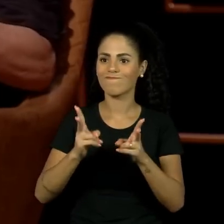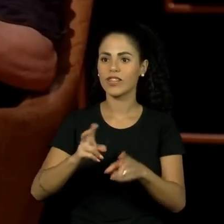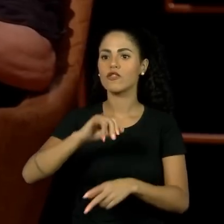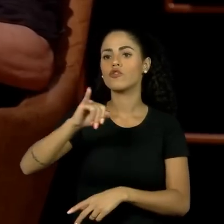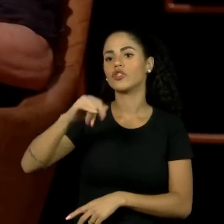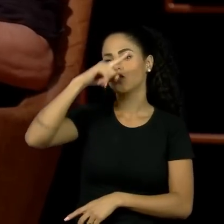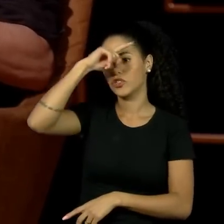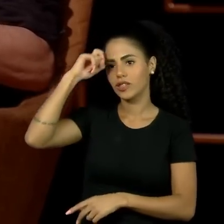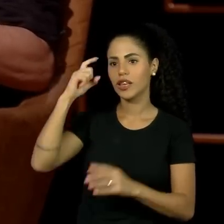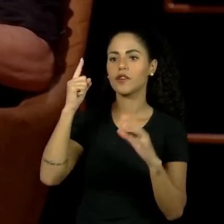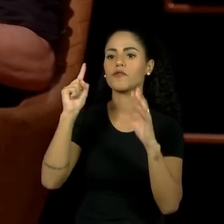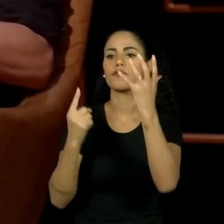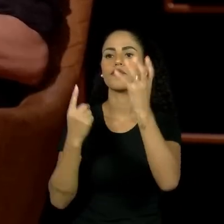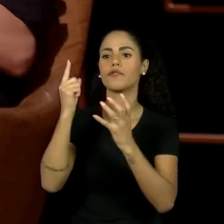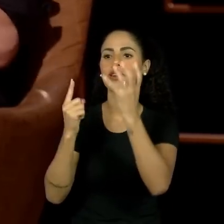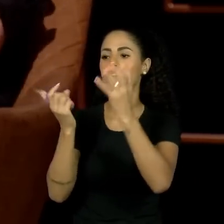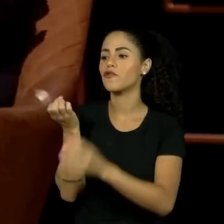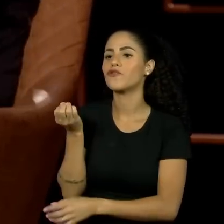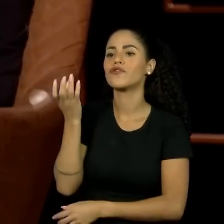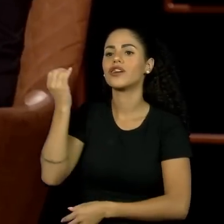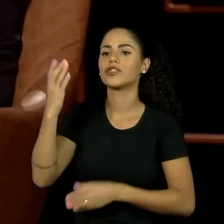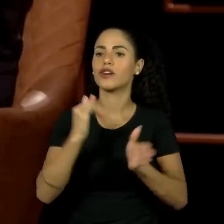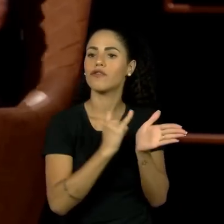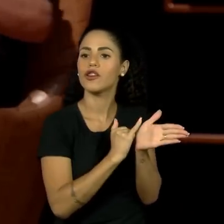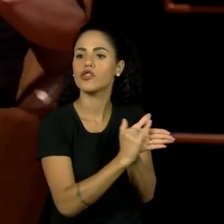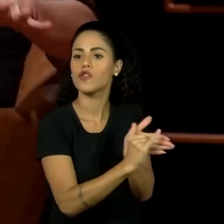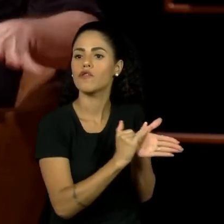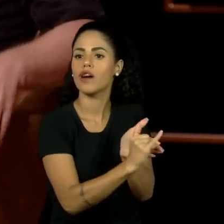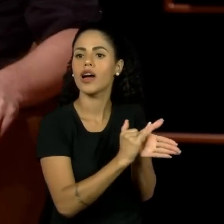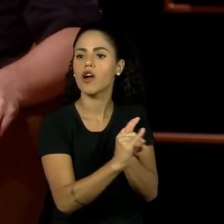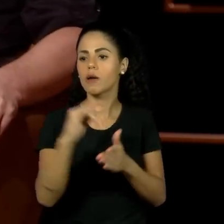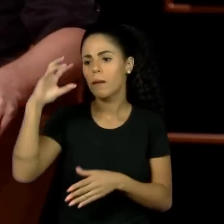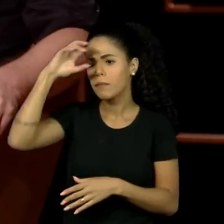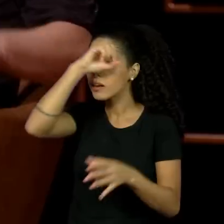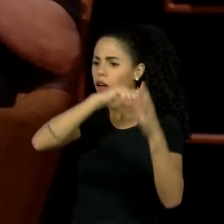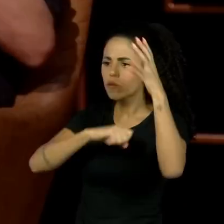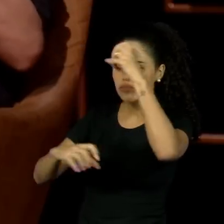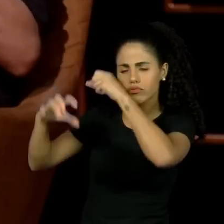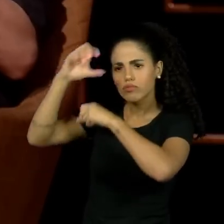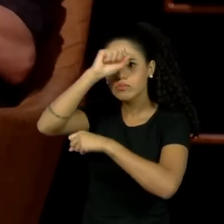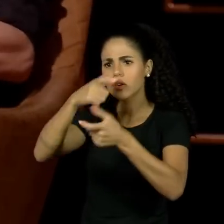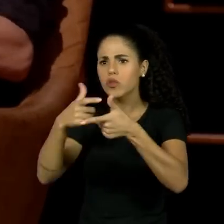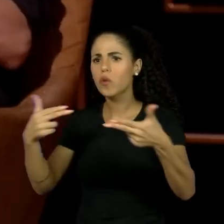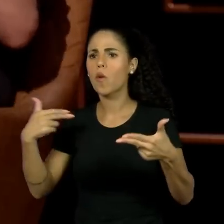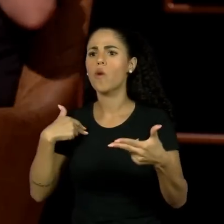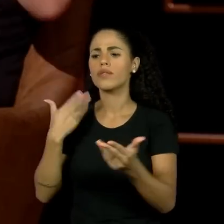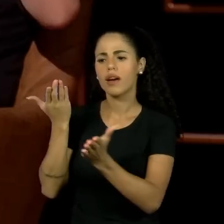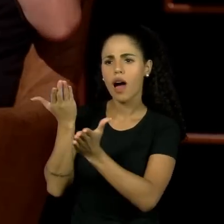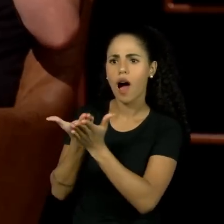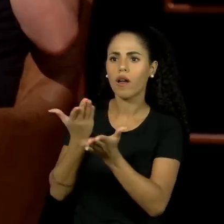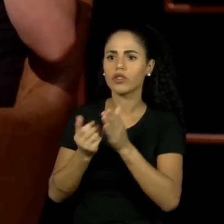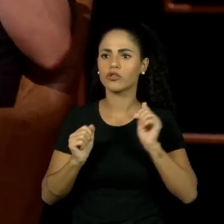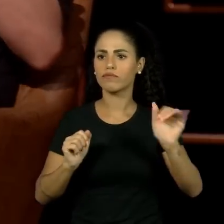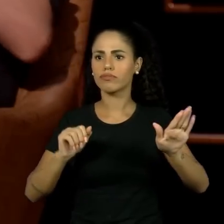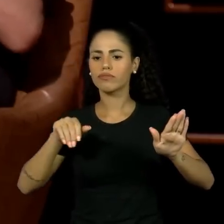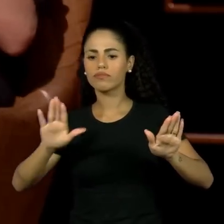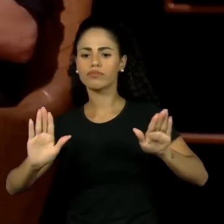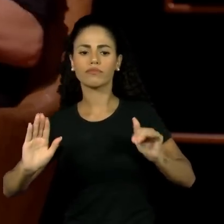para os Estados Unidos, ia para Nova York e me metia em tudo que era aula. Fazia aula de mímica, fazia aula